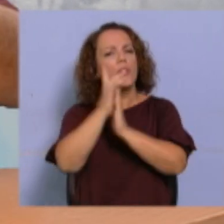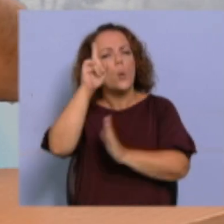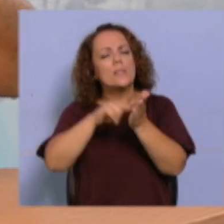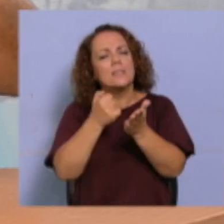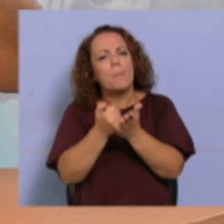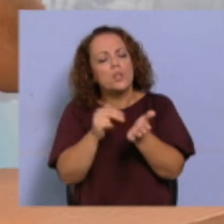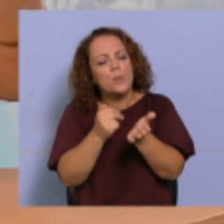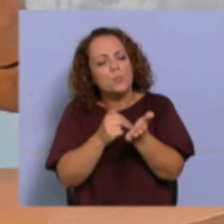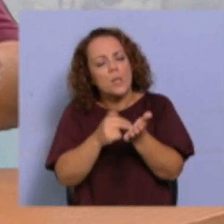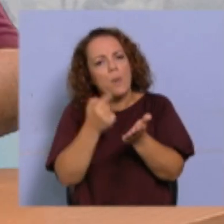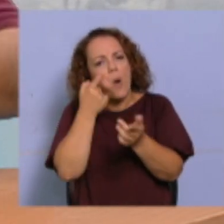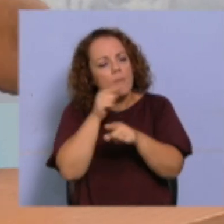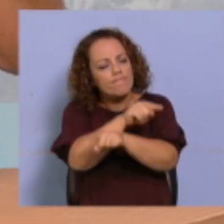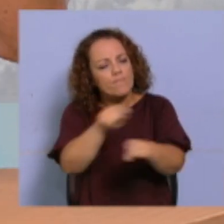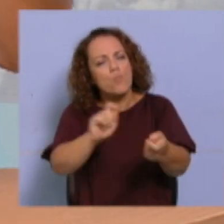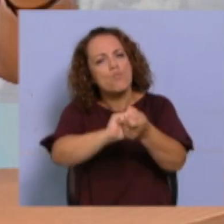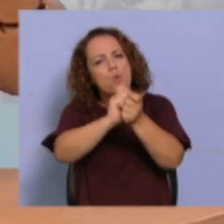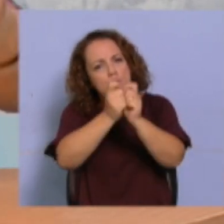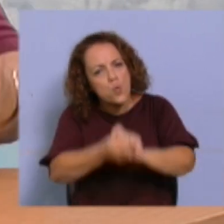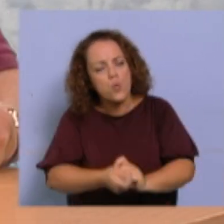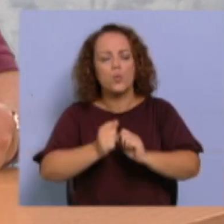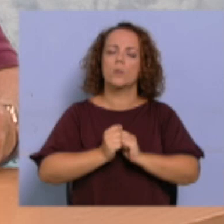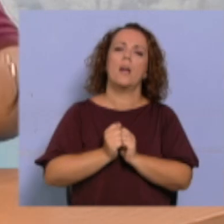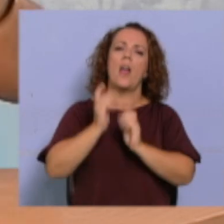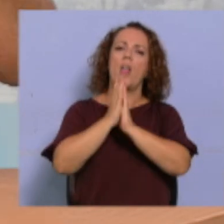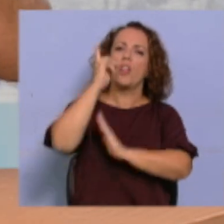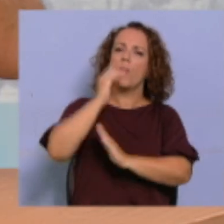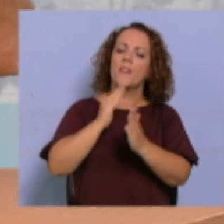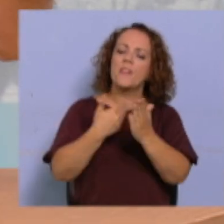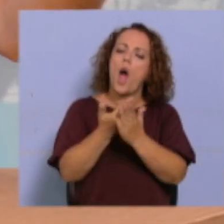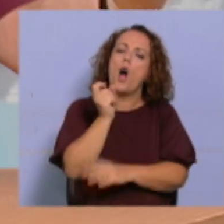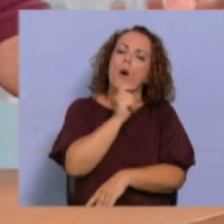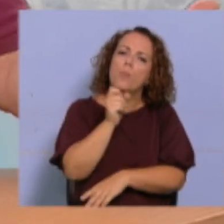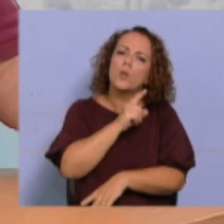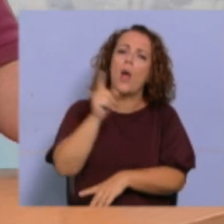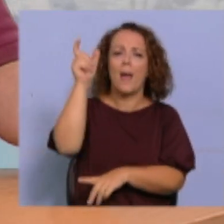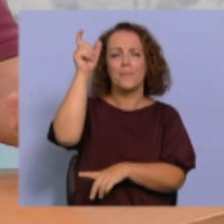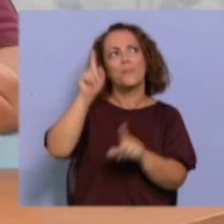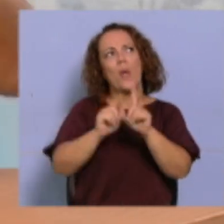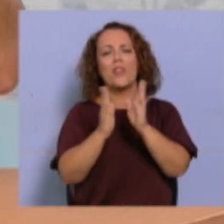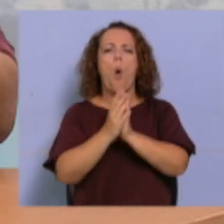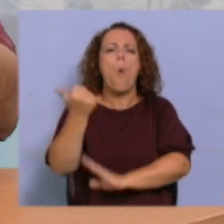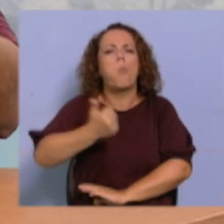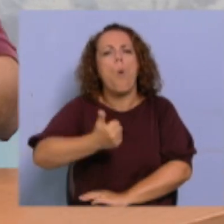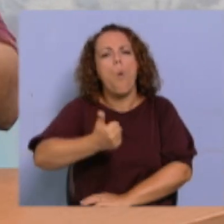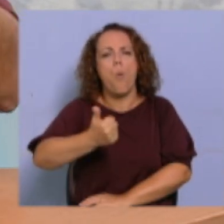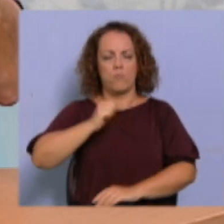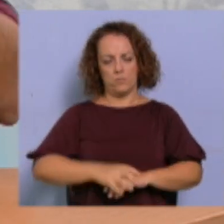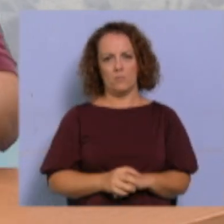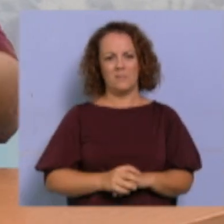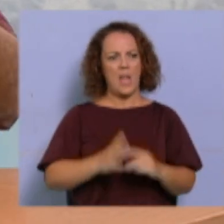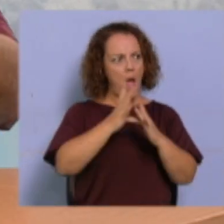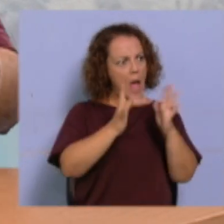de que a pessoa mude, de que Deus dá sempre mais uma oportunidade, de que Deus é um bonzão, digamos assim. Há muitos cristãos que